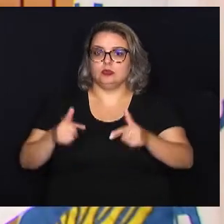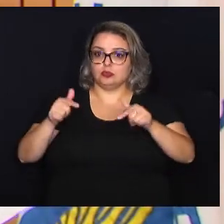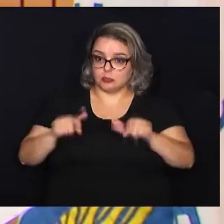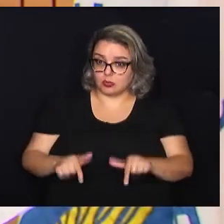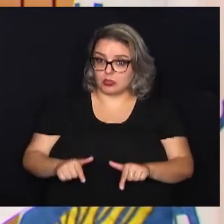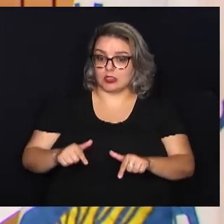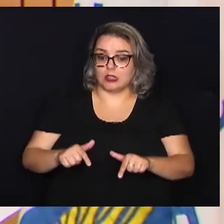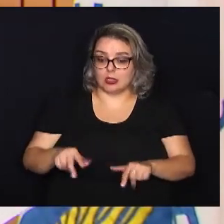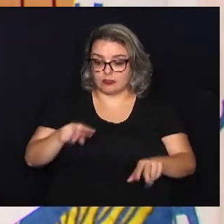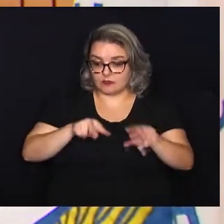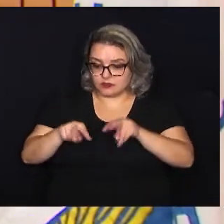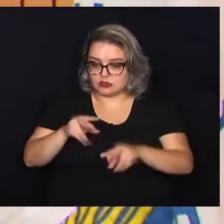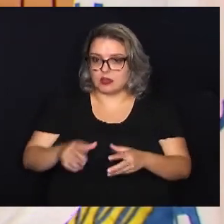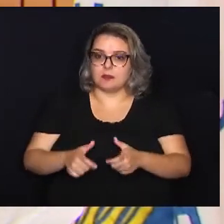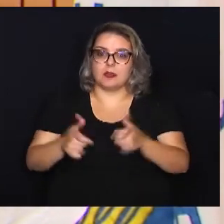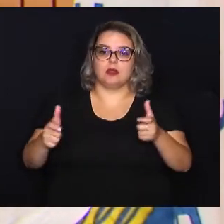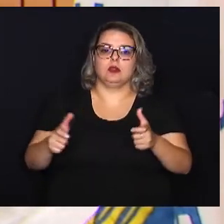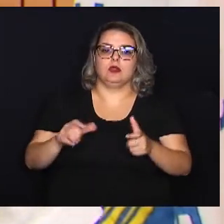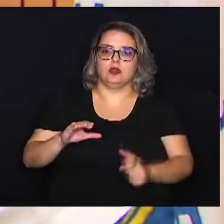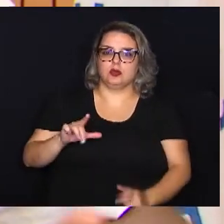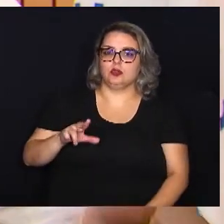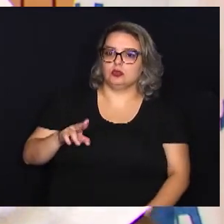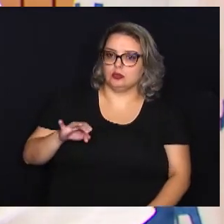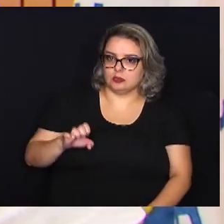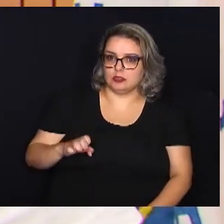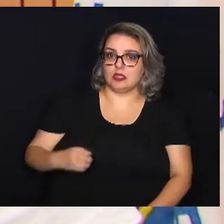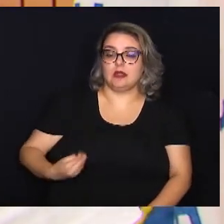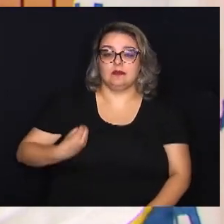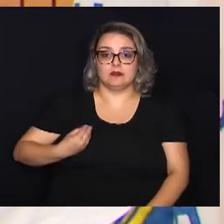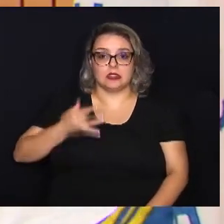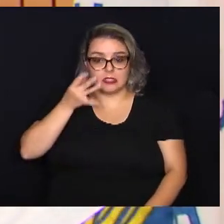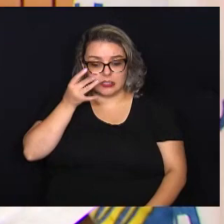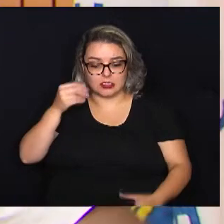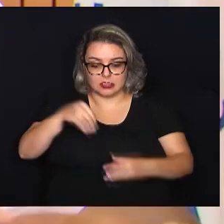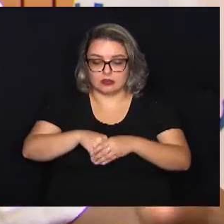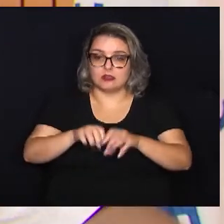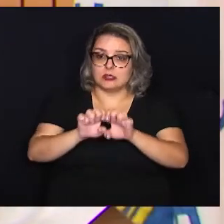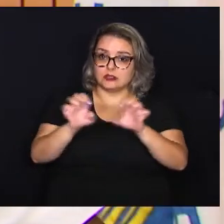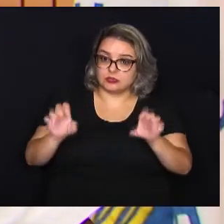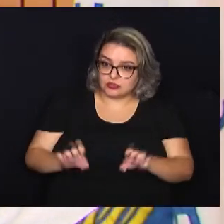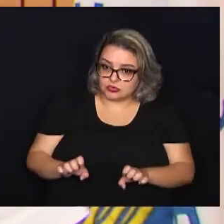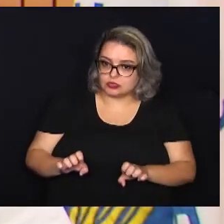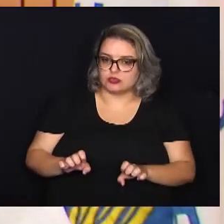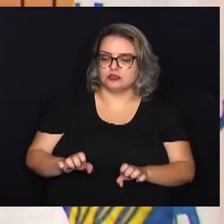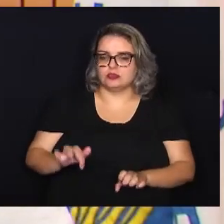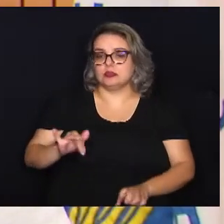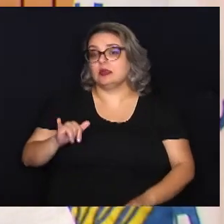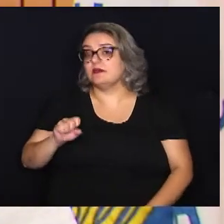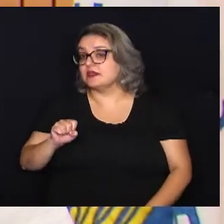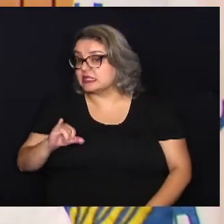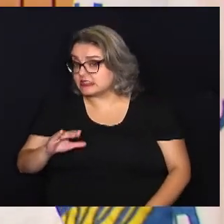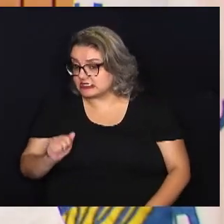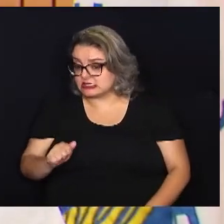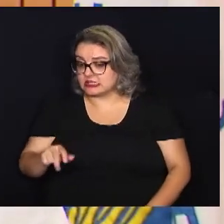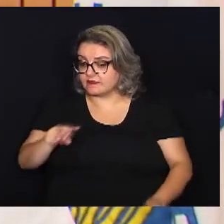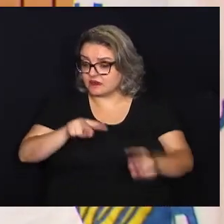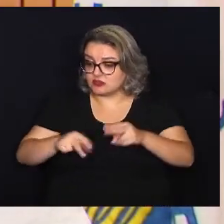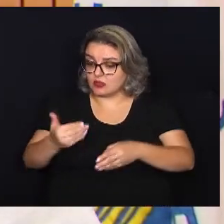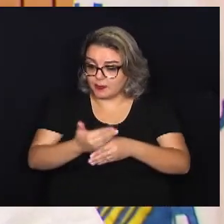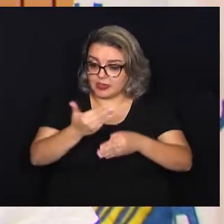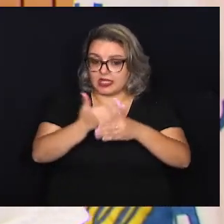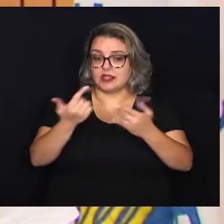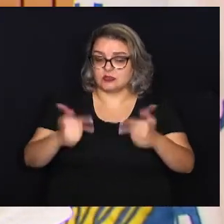boas boa parte desses clubes hoje eles vivem fisicamente né tem estrutura física e a ideia desse encontro